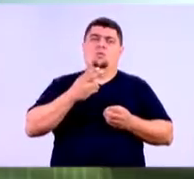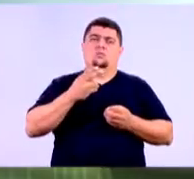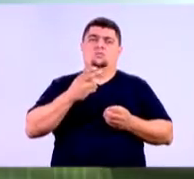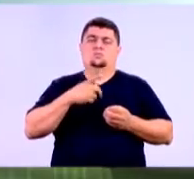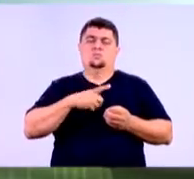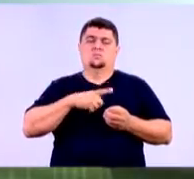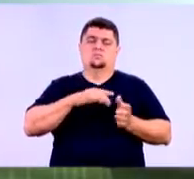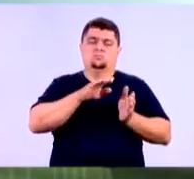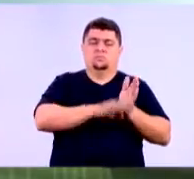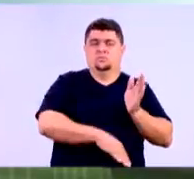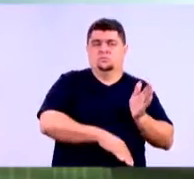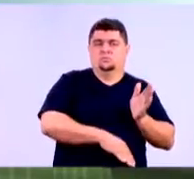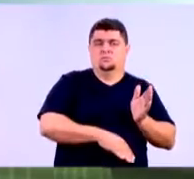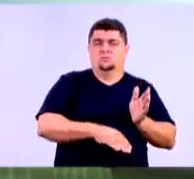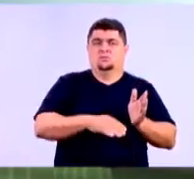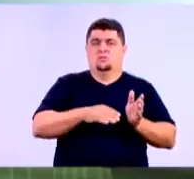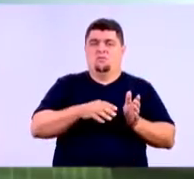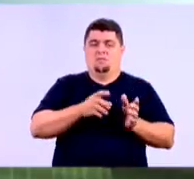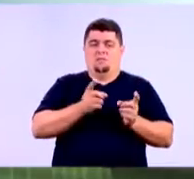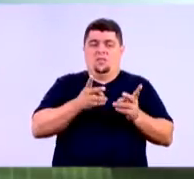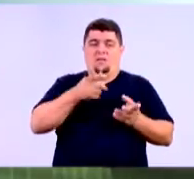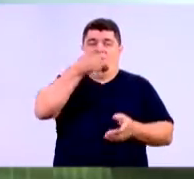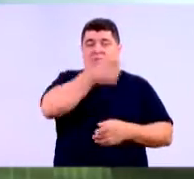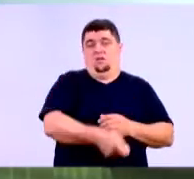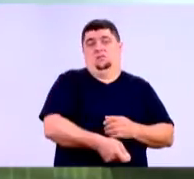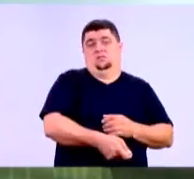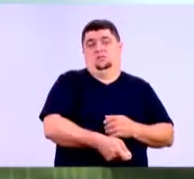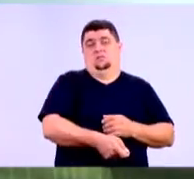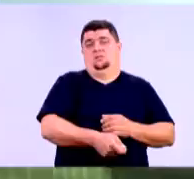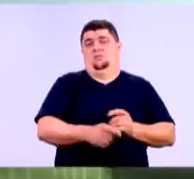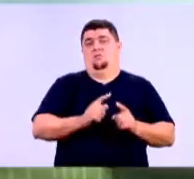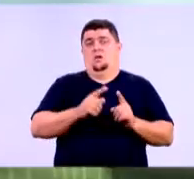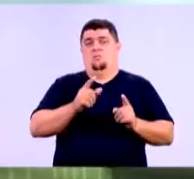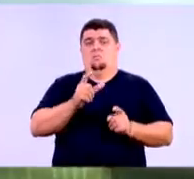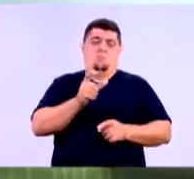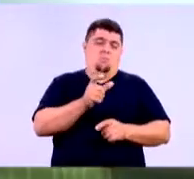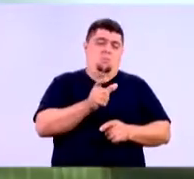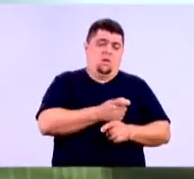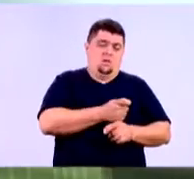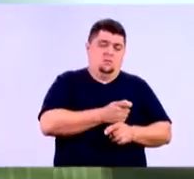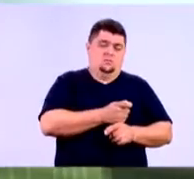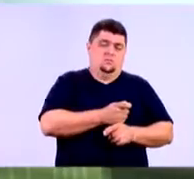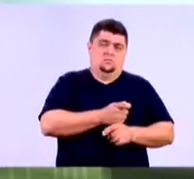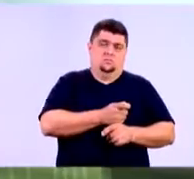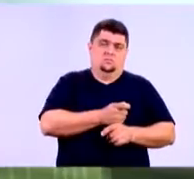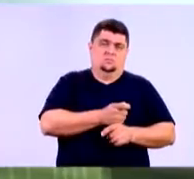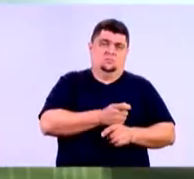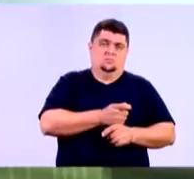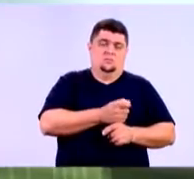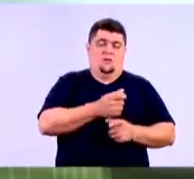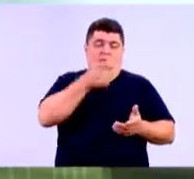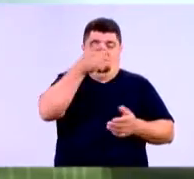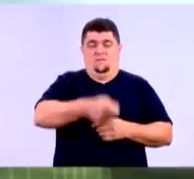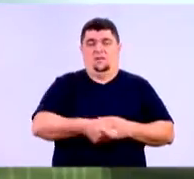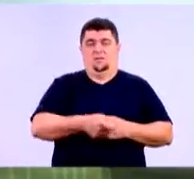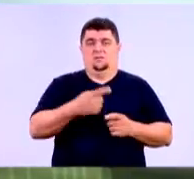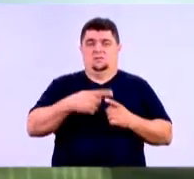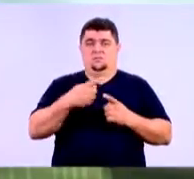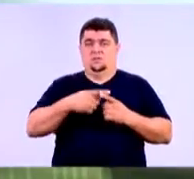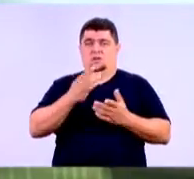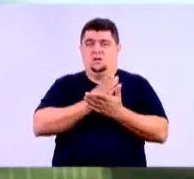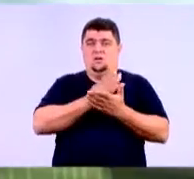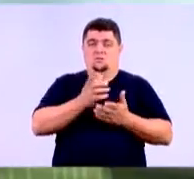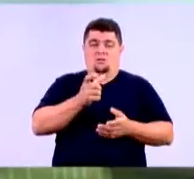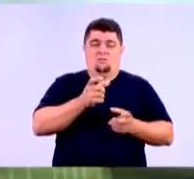você preferiria vender mais à vista, mesmo que vendesse um montante total de venda um pouco menor. Porque às vezes vale a pena